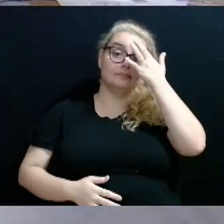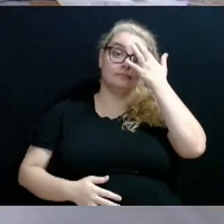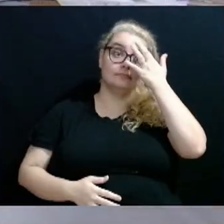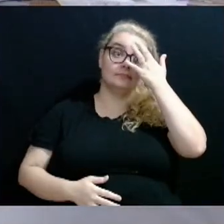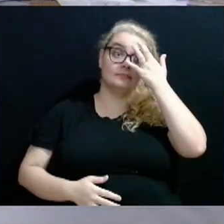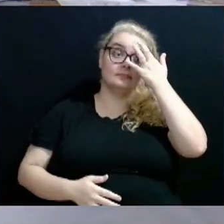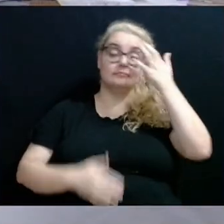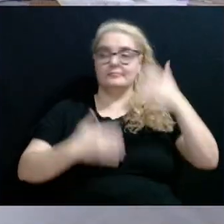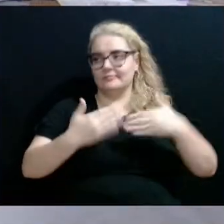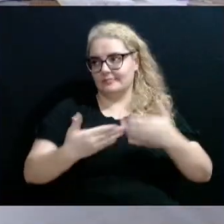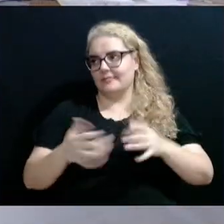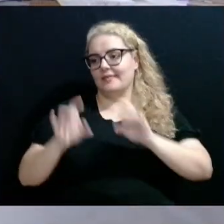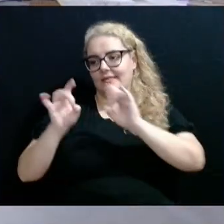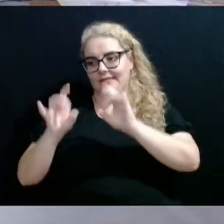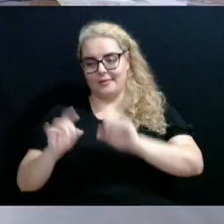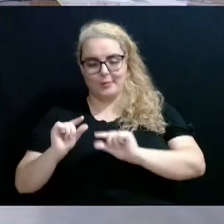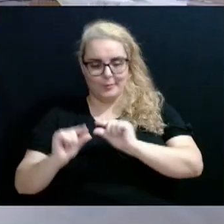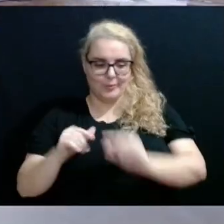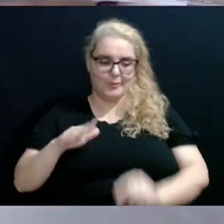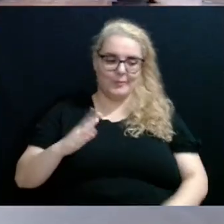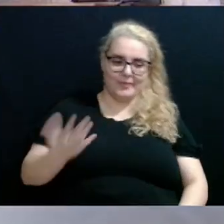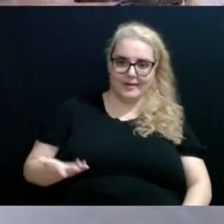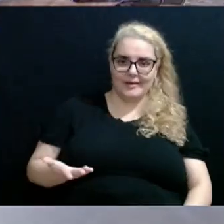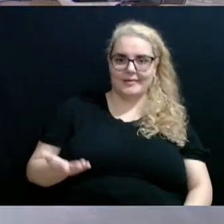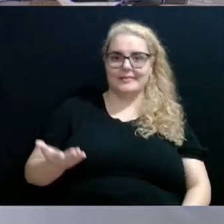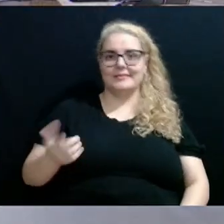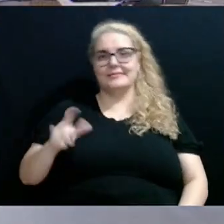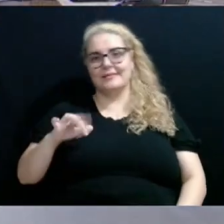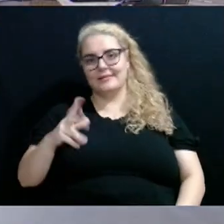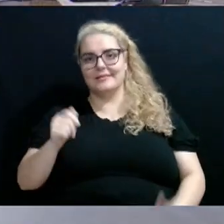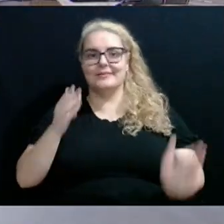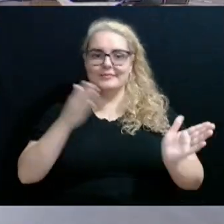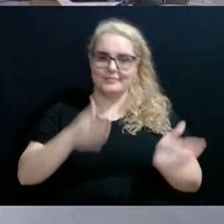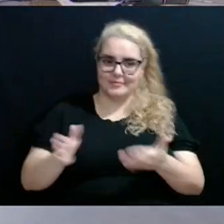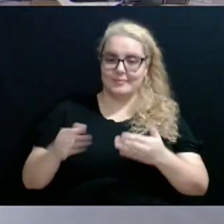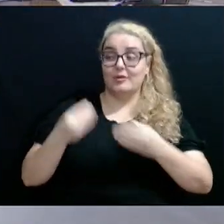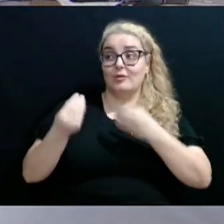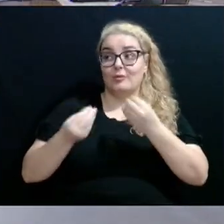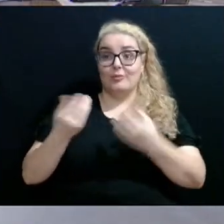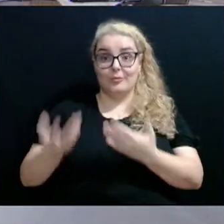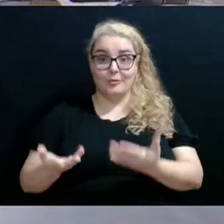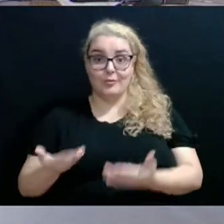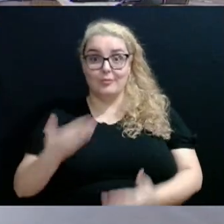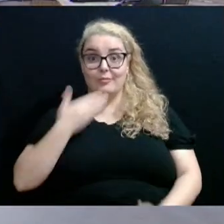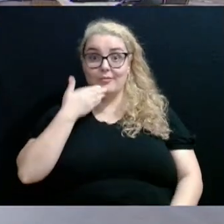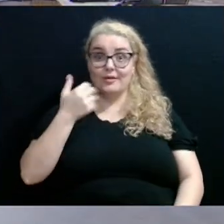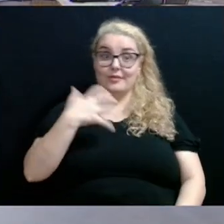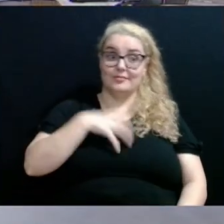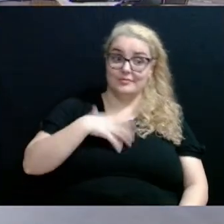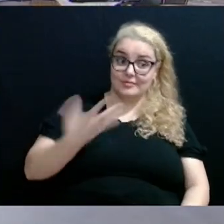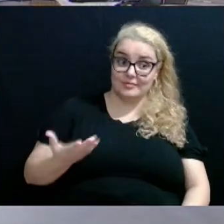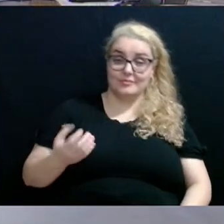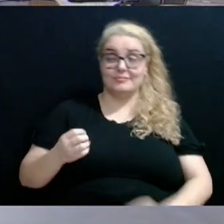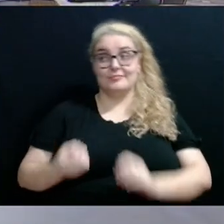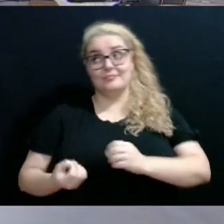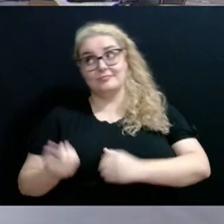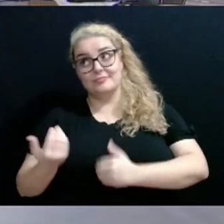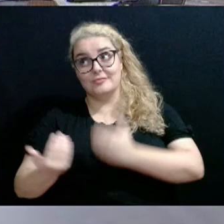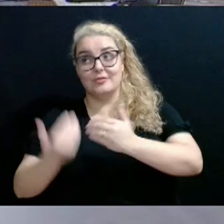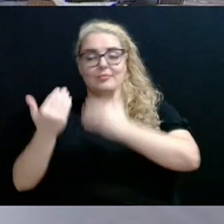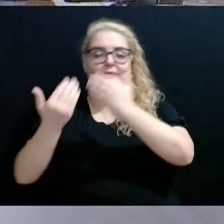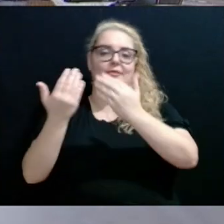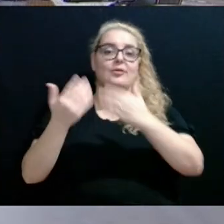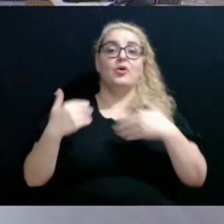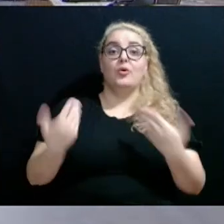me especializar um pouco mais na linha de produção, como que seria a melhor forma de produzir, qual o melhor material, porque